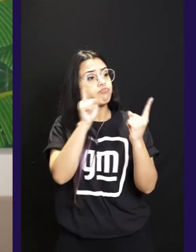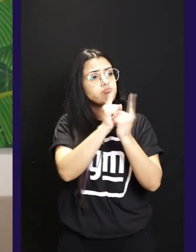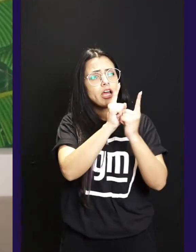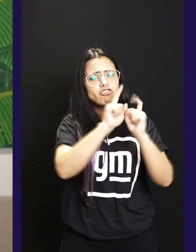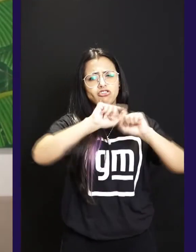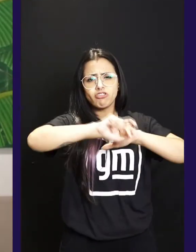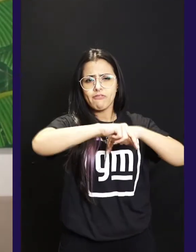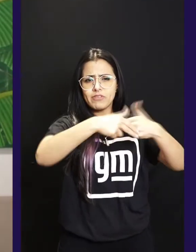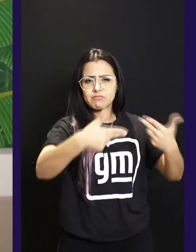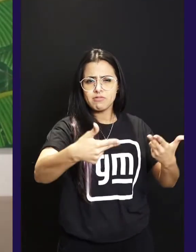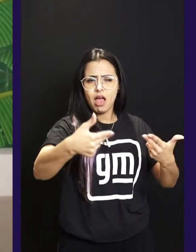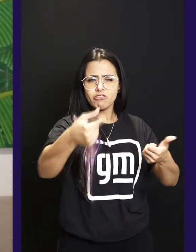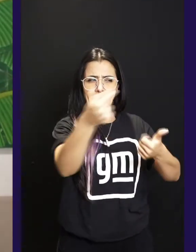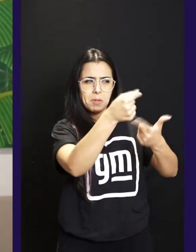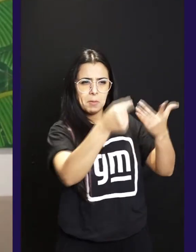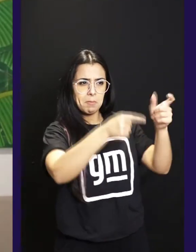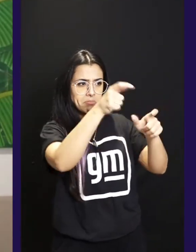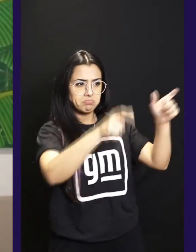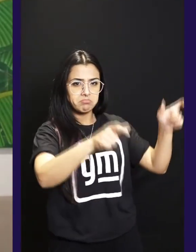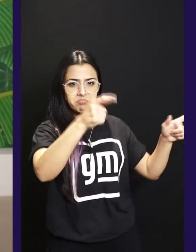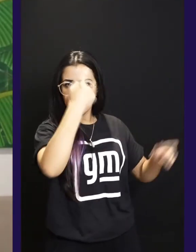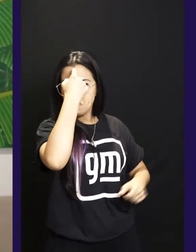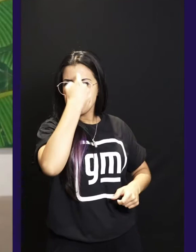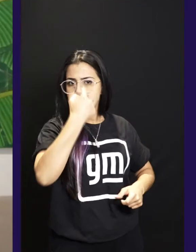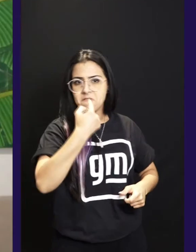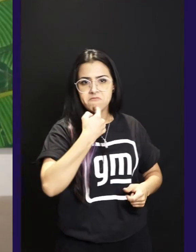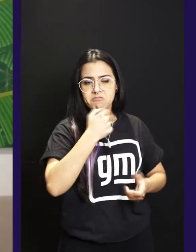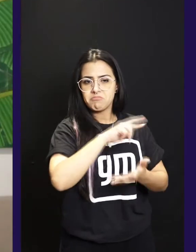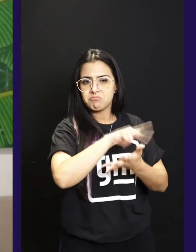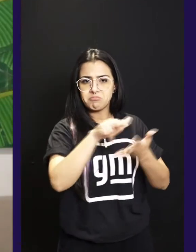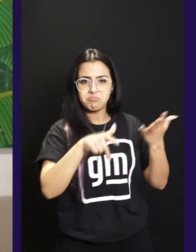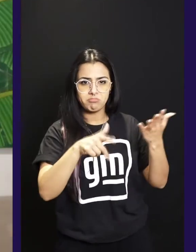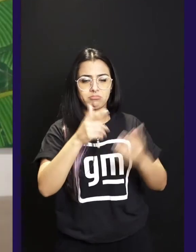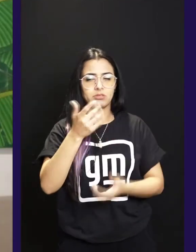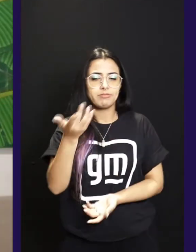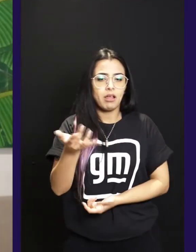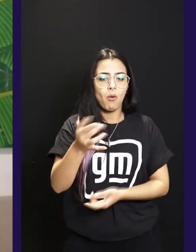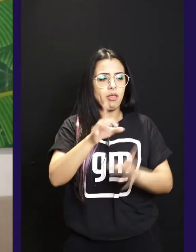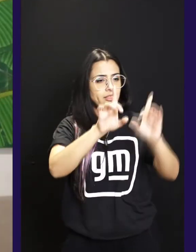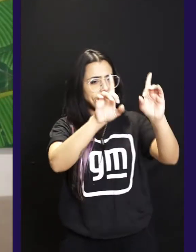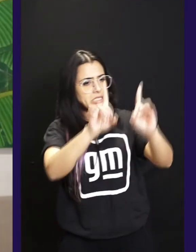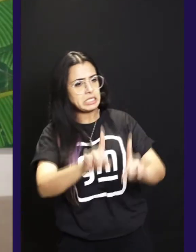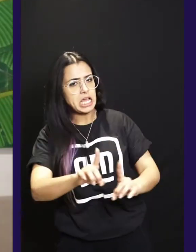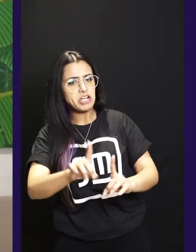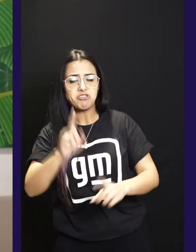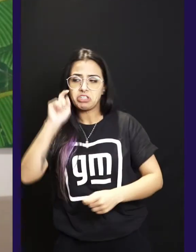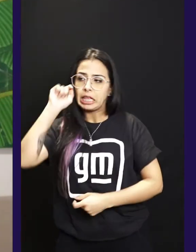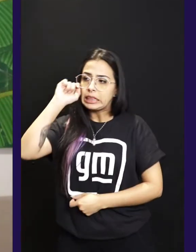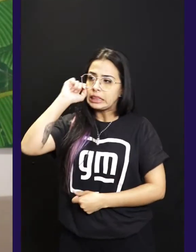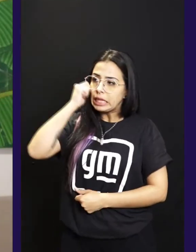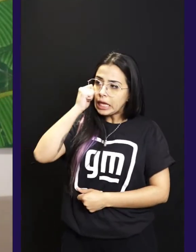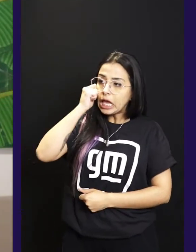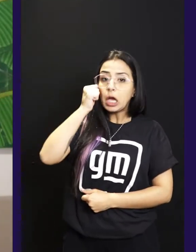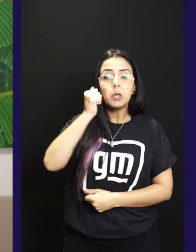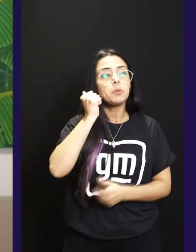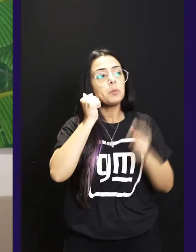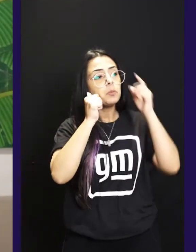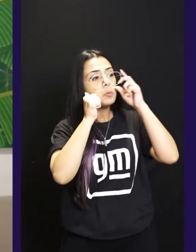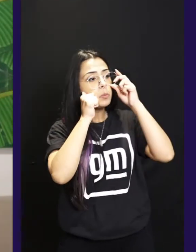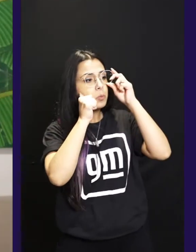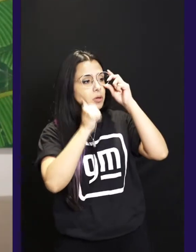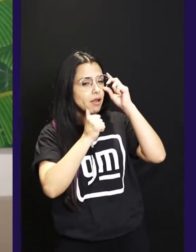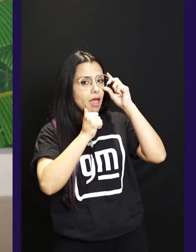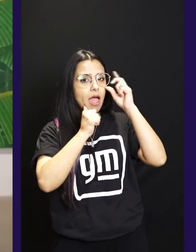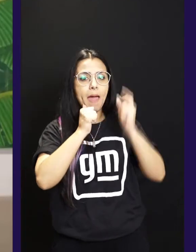diversidade de clientes, isso inclui clientes com deficiência, clientes negros, mulheres, pessoas trans, a gente também precisa ter